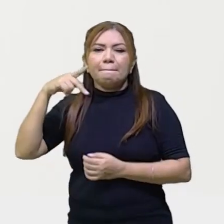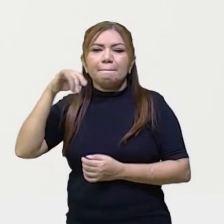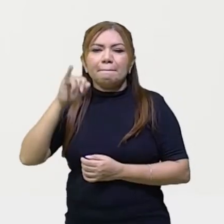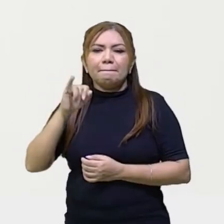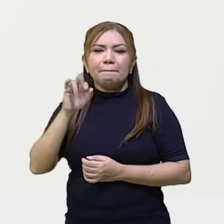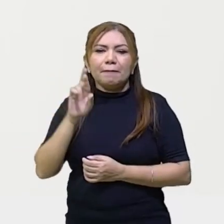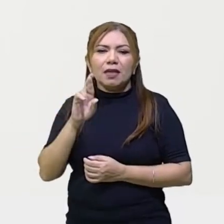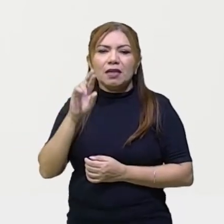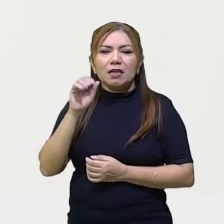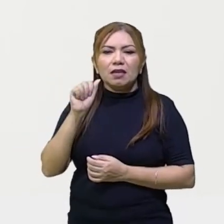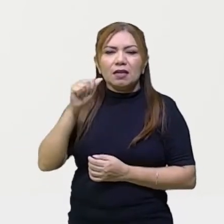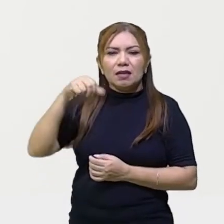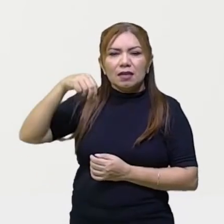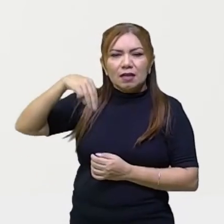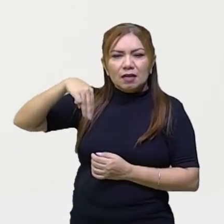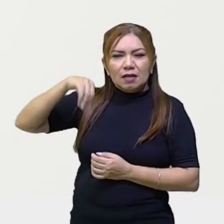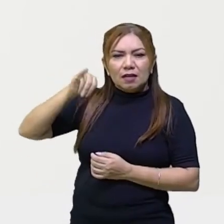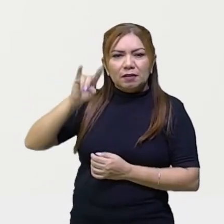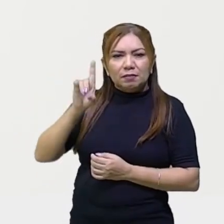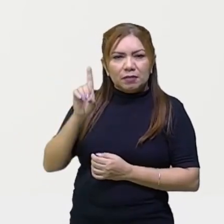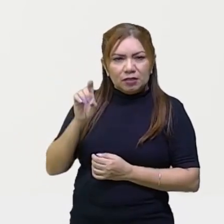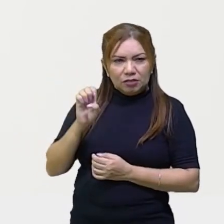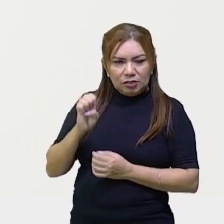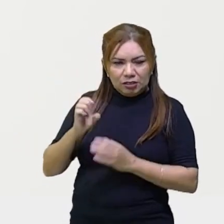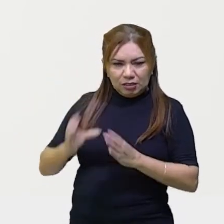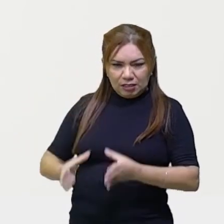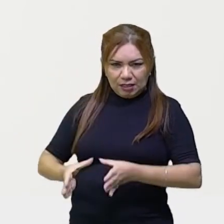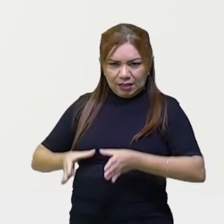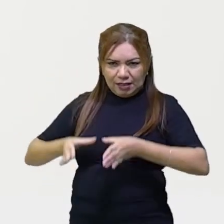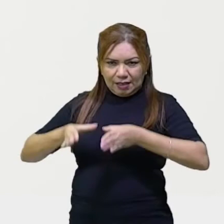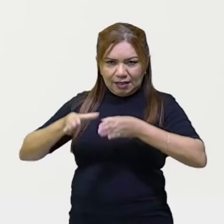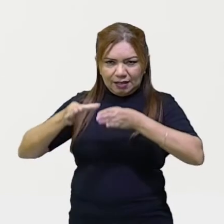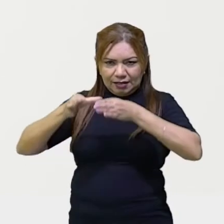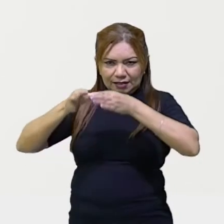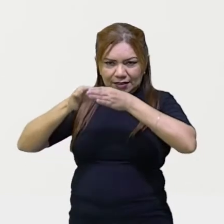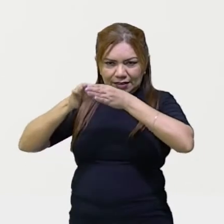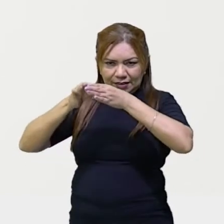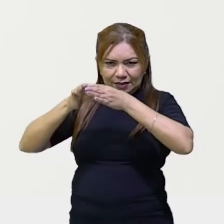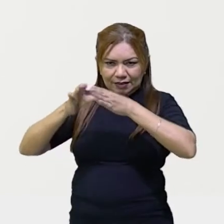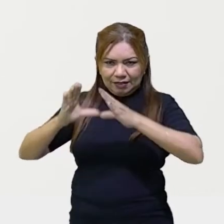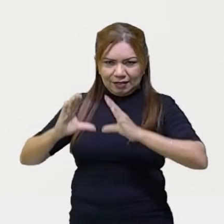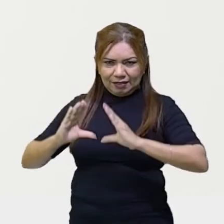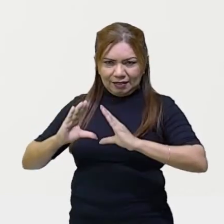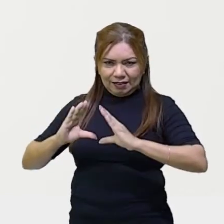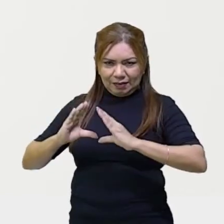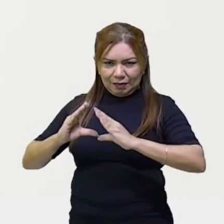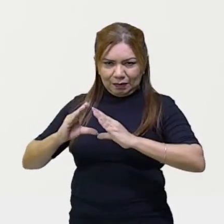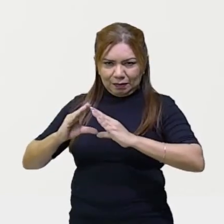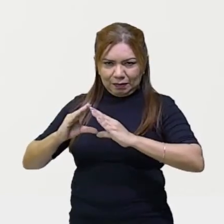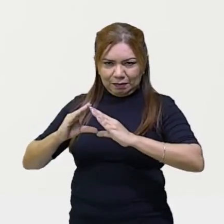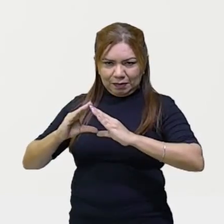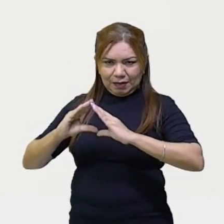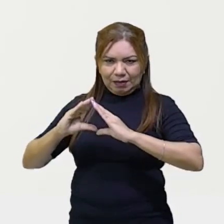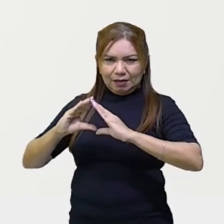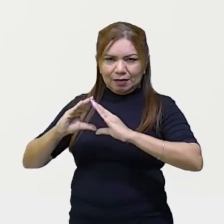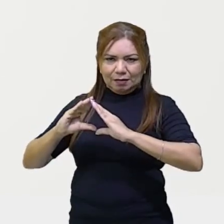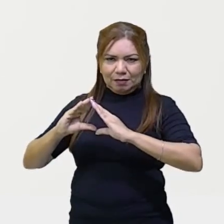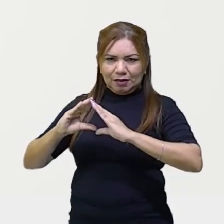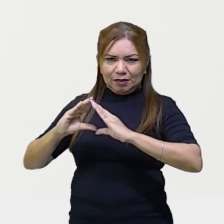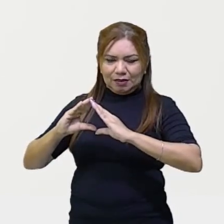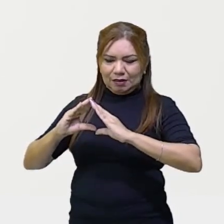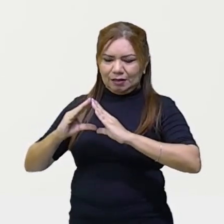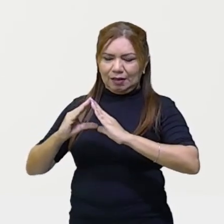de base pentagonal Opa já mudou um pouquinho né Professor sim veja só ela é uma pirâmide